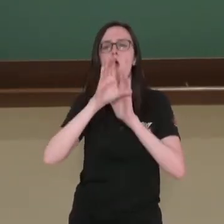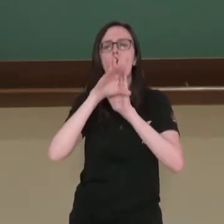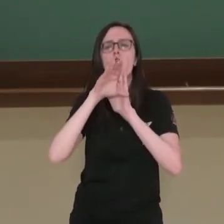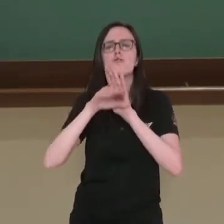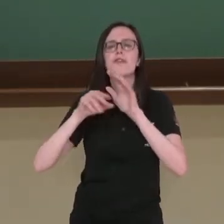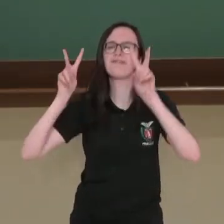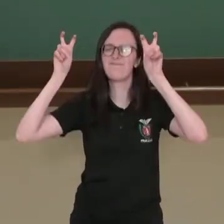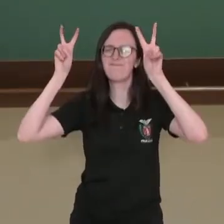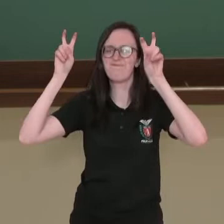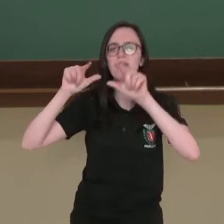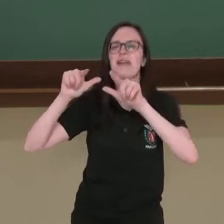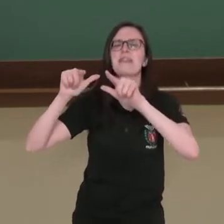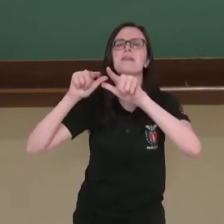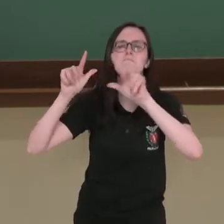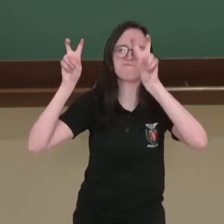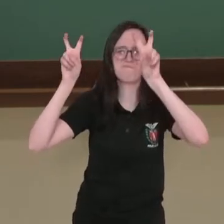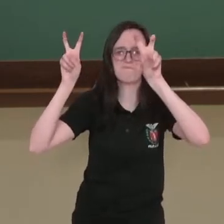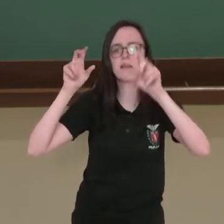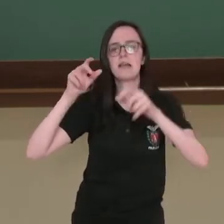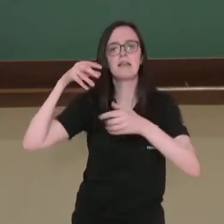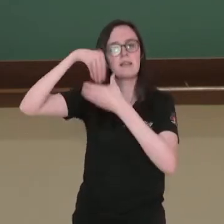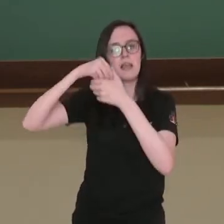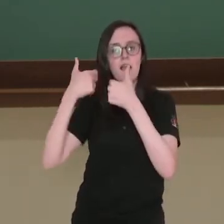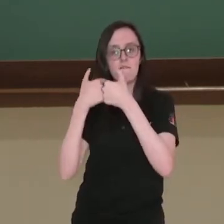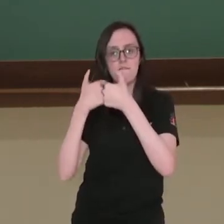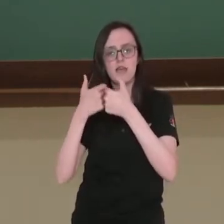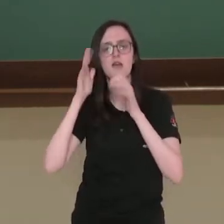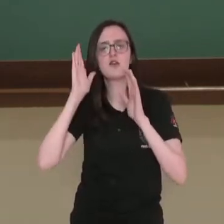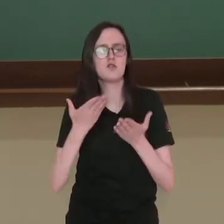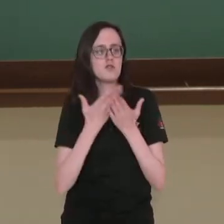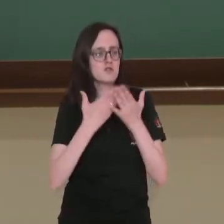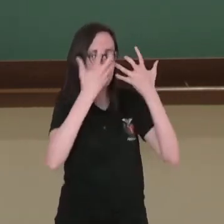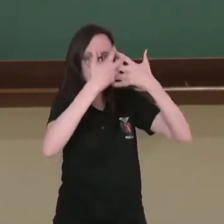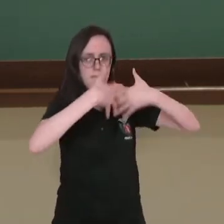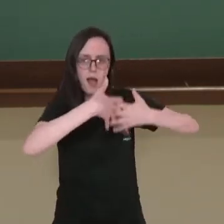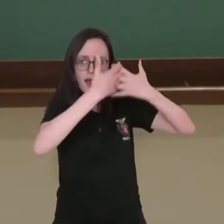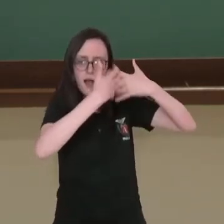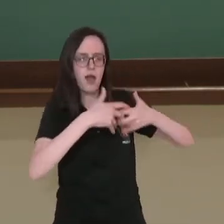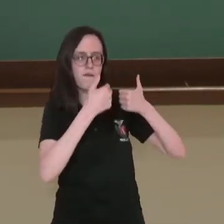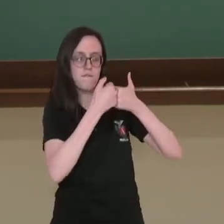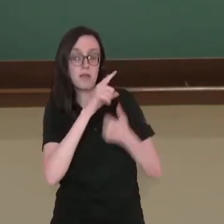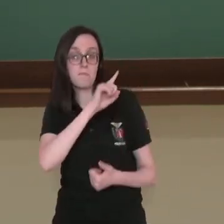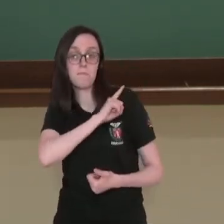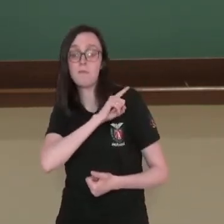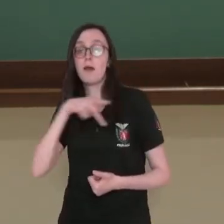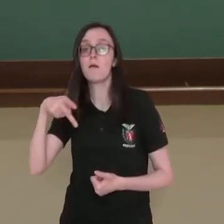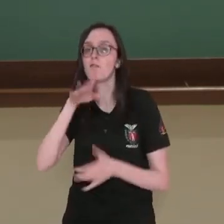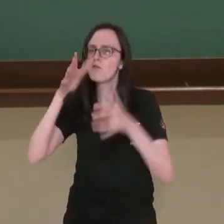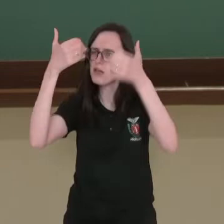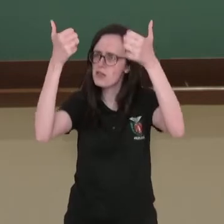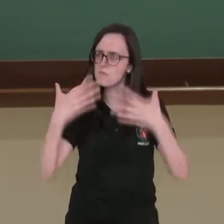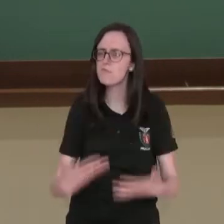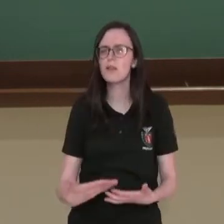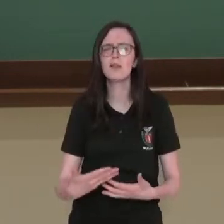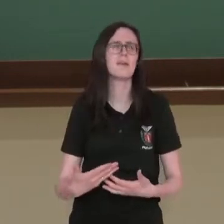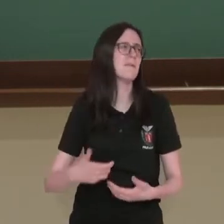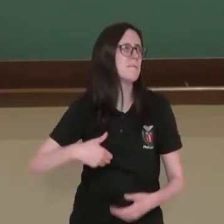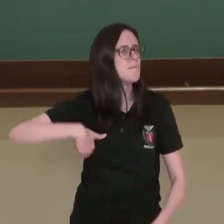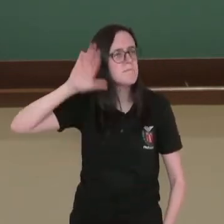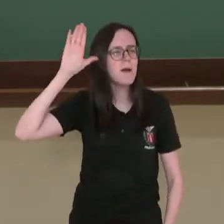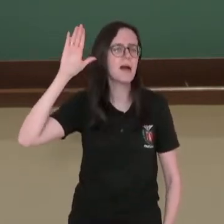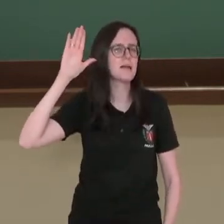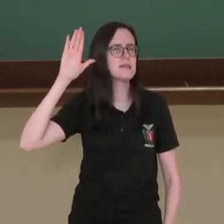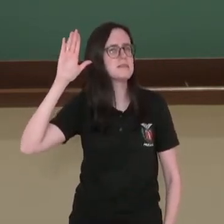física. Galera, lá na mecânica, lá na física estudada na primeira série, o teu professor ele deve ter falado mais ou